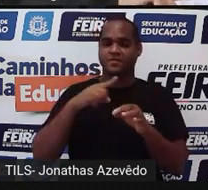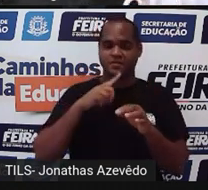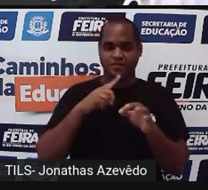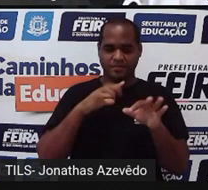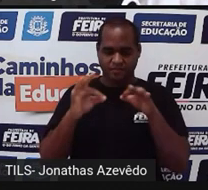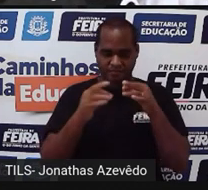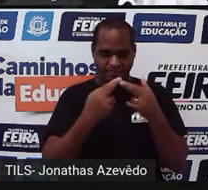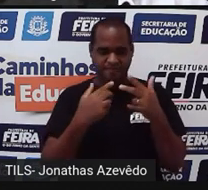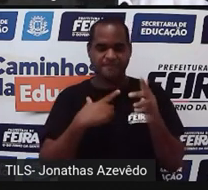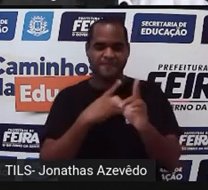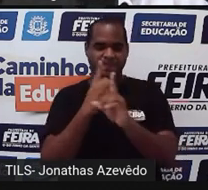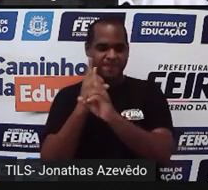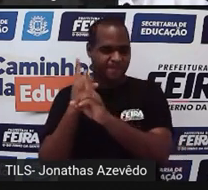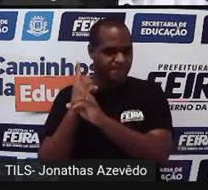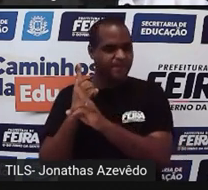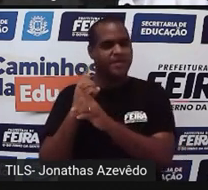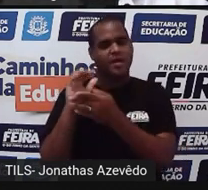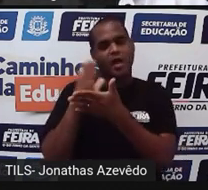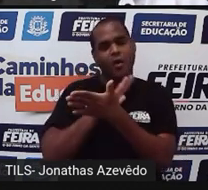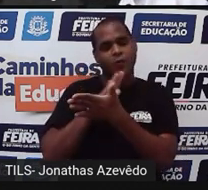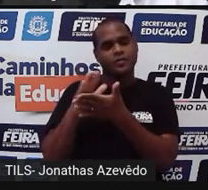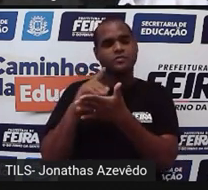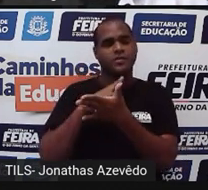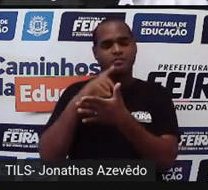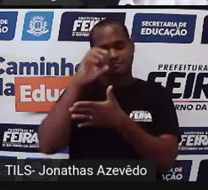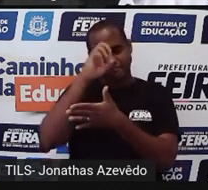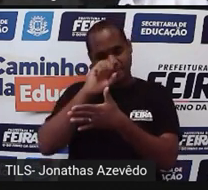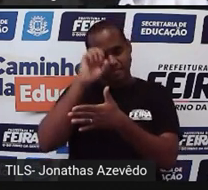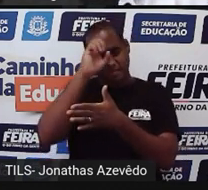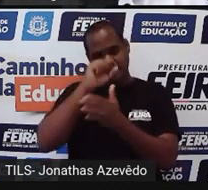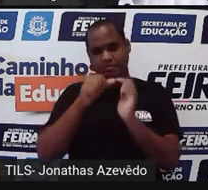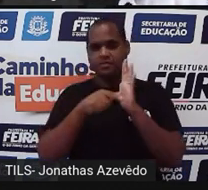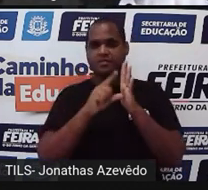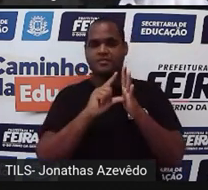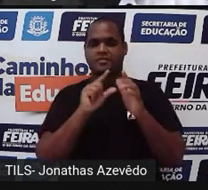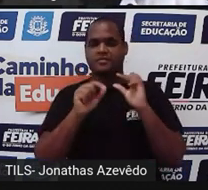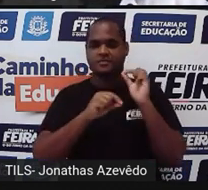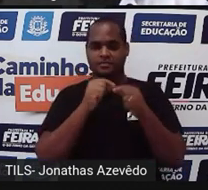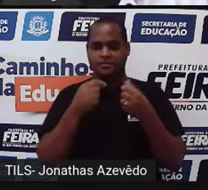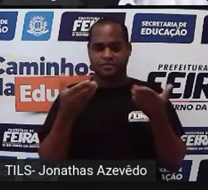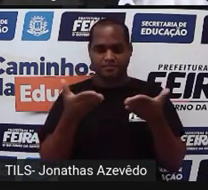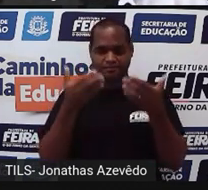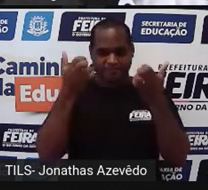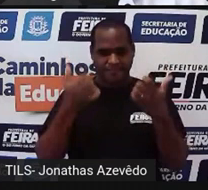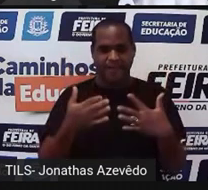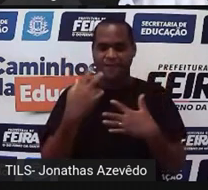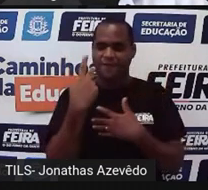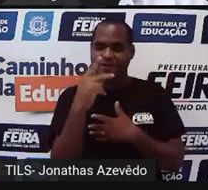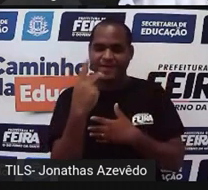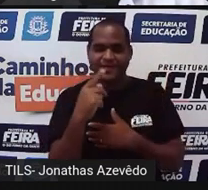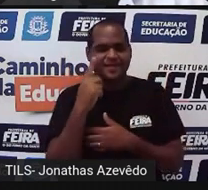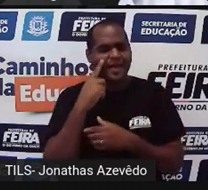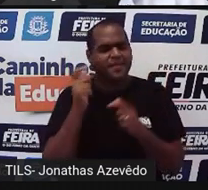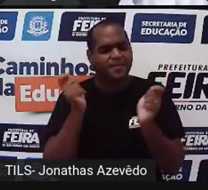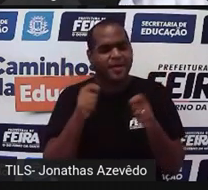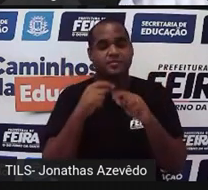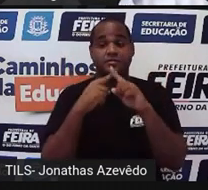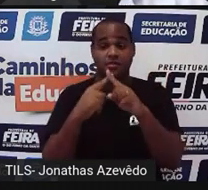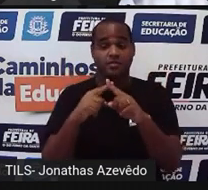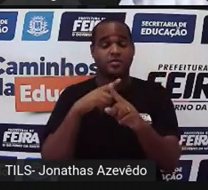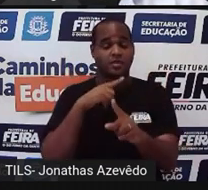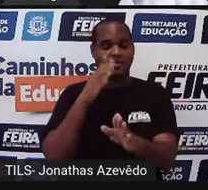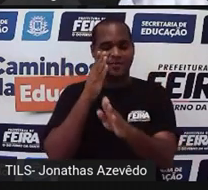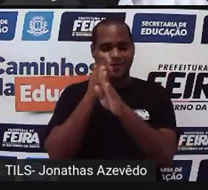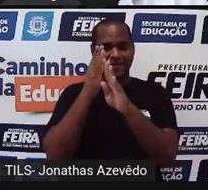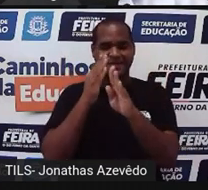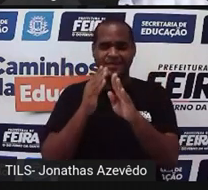achado isso lá da forma como a gente aprendeu antes. E agora? Agora falta achar o x. Eu já tenho y igual a